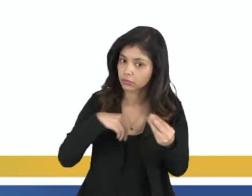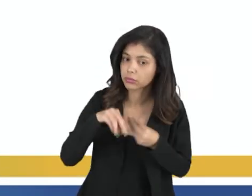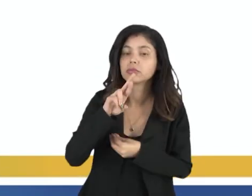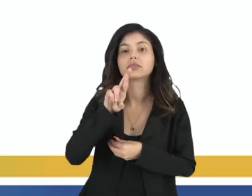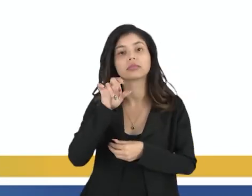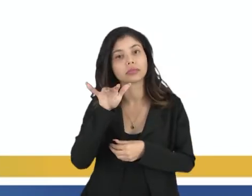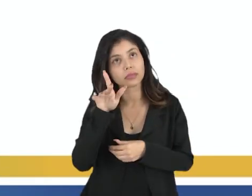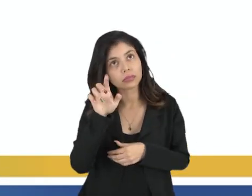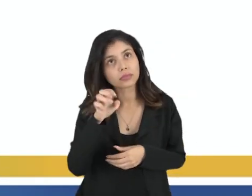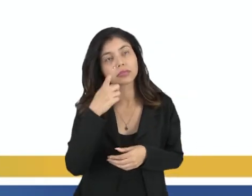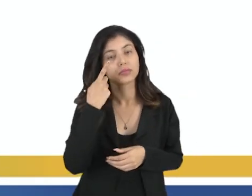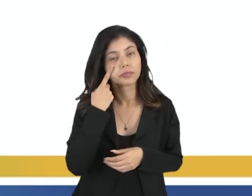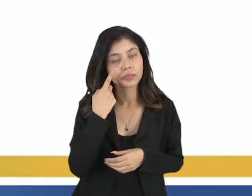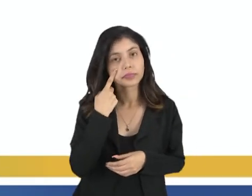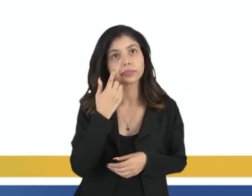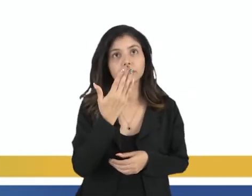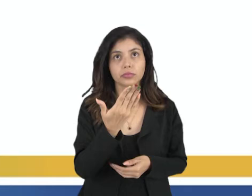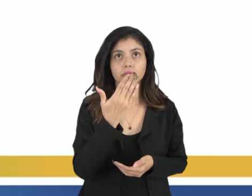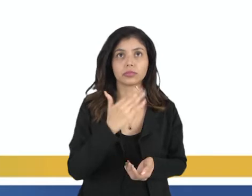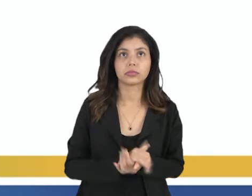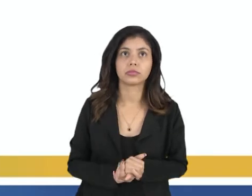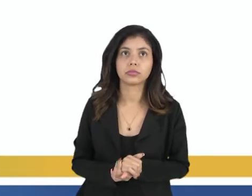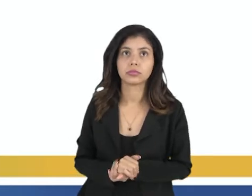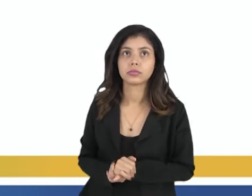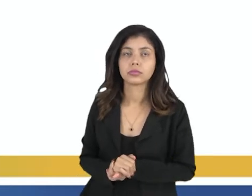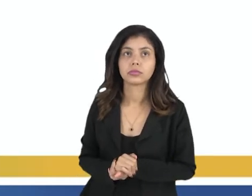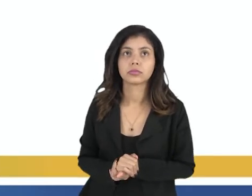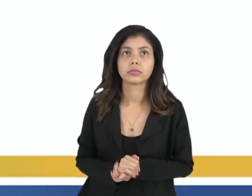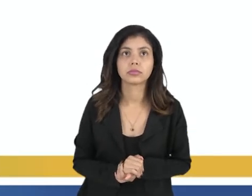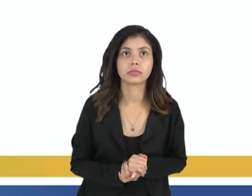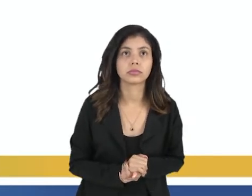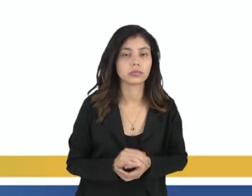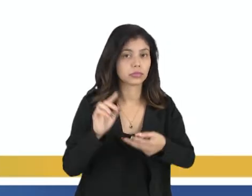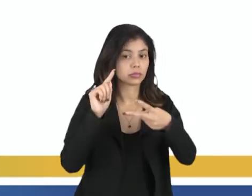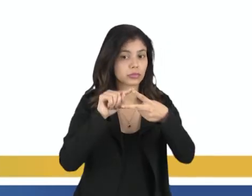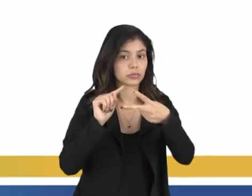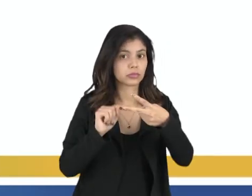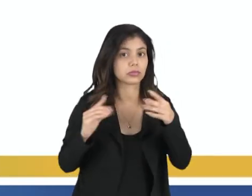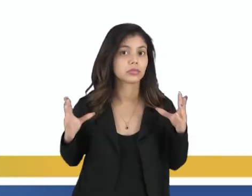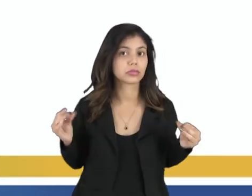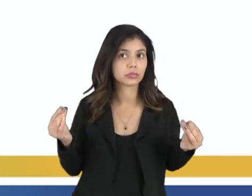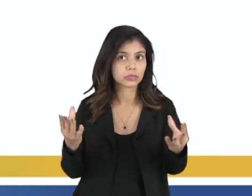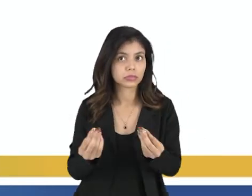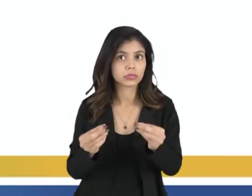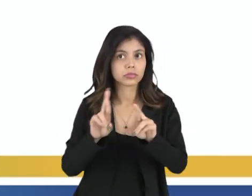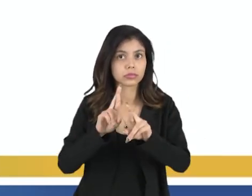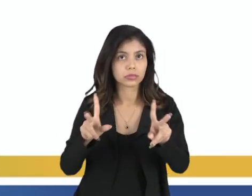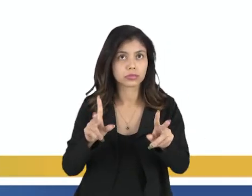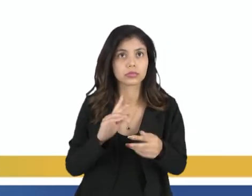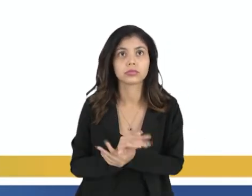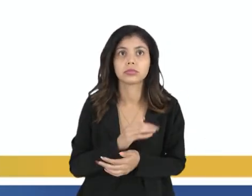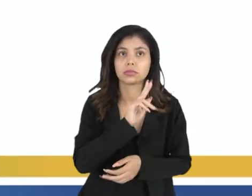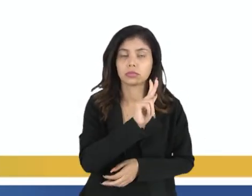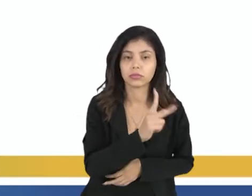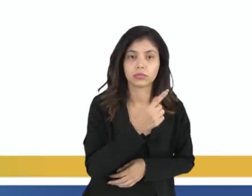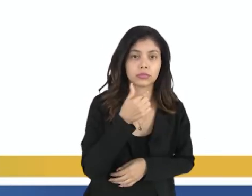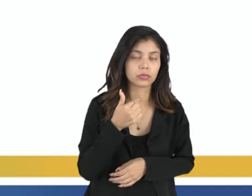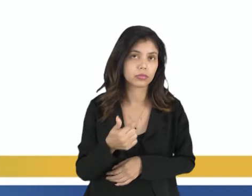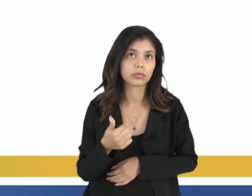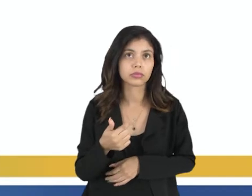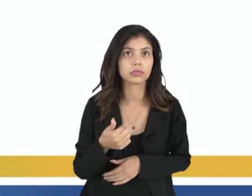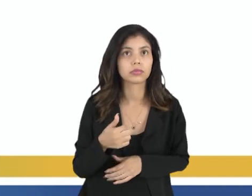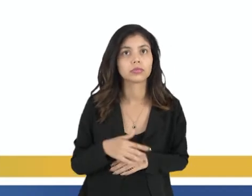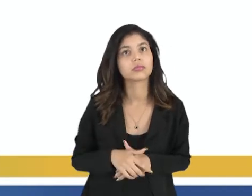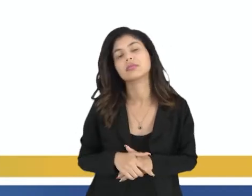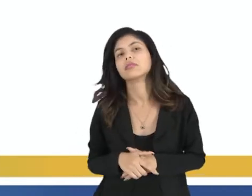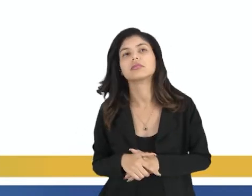Então, a gente olhando aqui para esse recipiente, esse quadrado, nós temos 2 substâncias diferentes. H2, está aqui, ó, representado